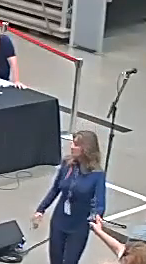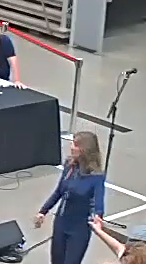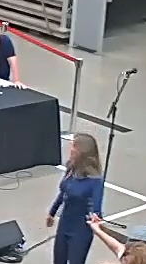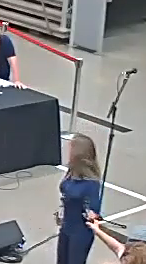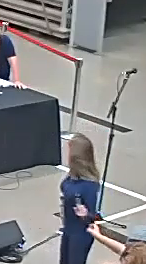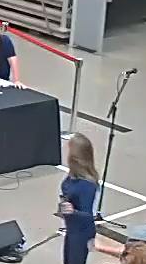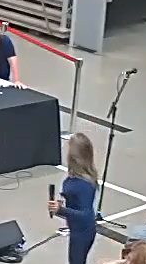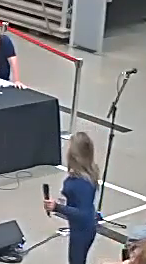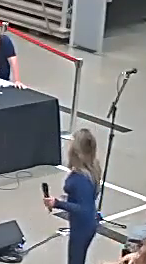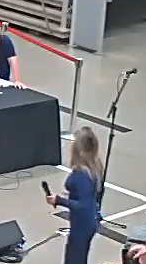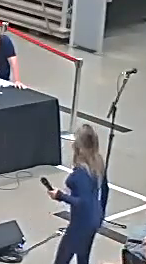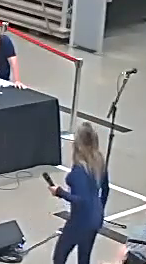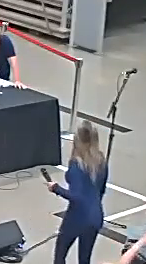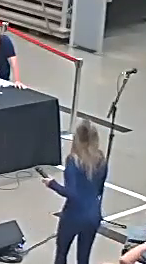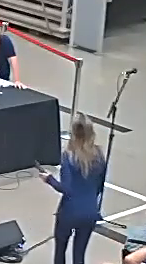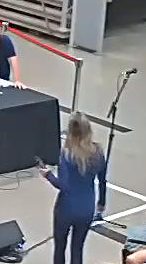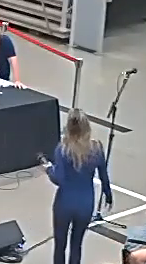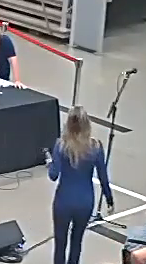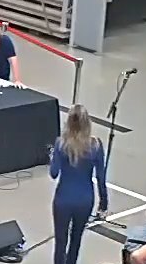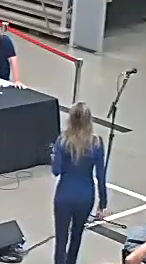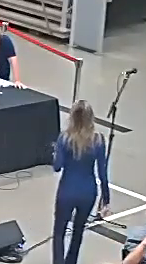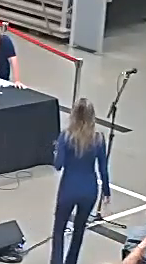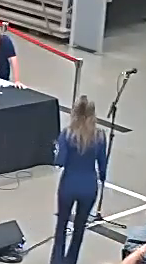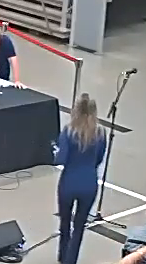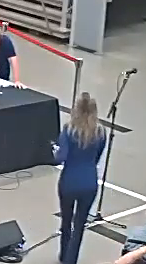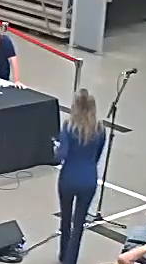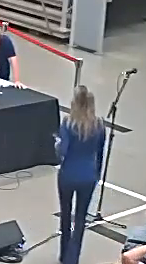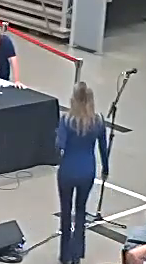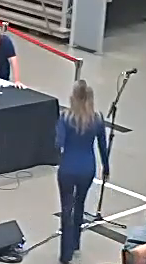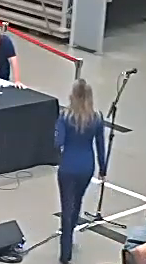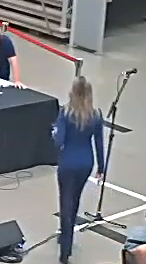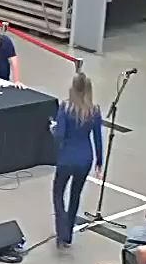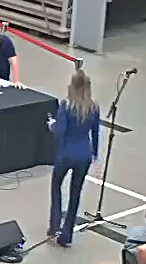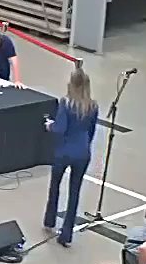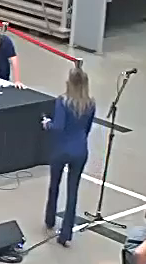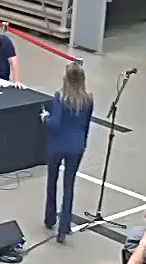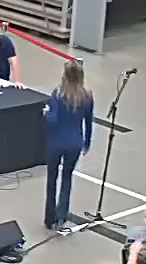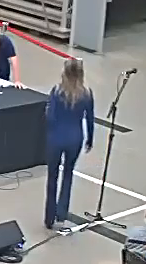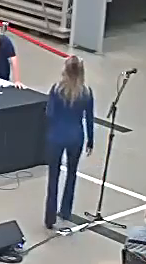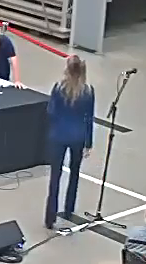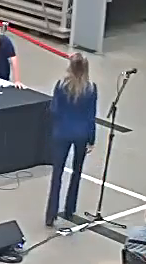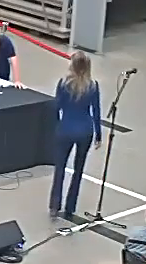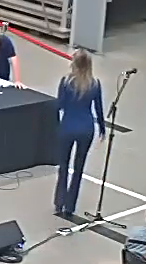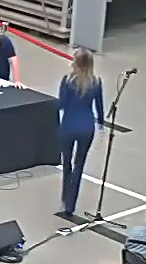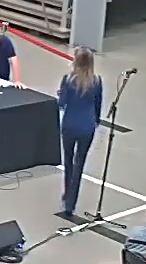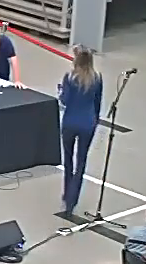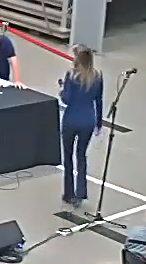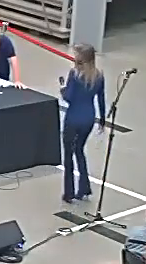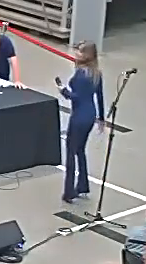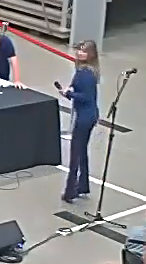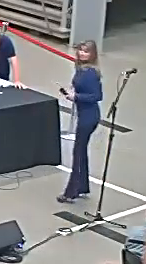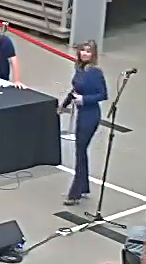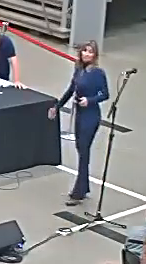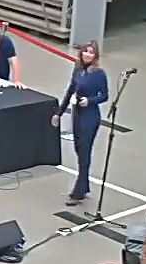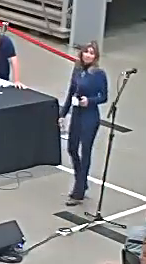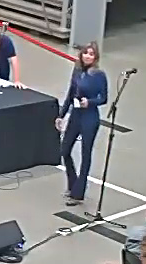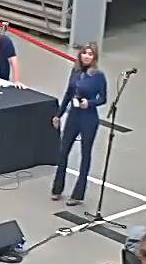obrigada agradeço Abel para sua participação convido a Claudia